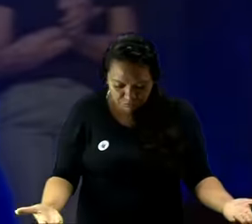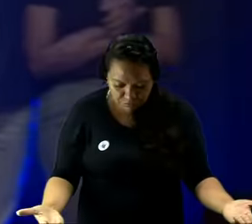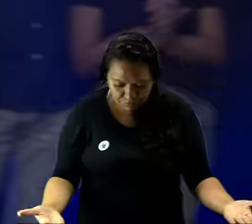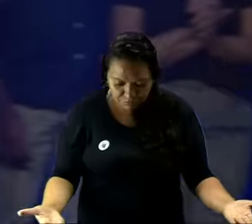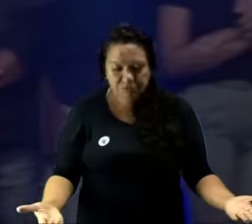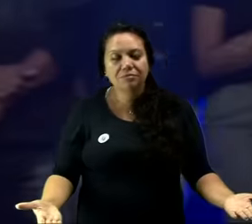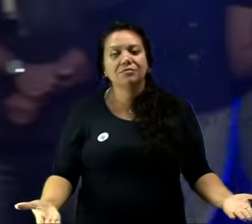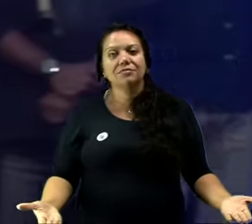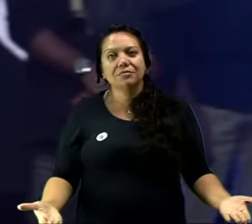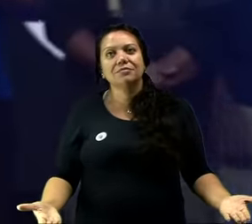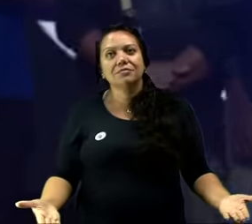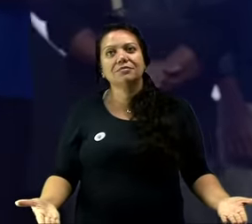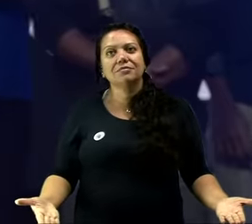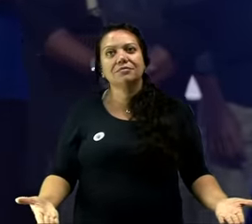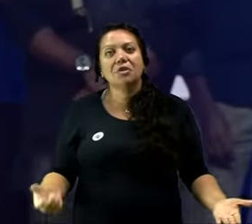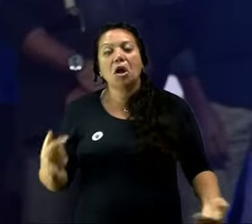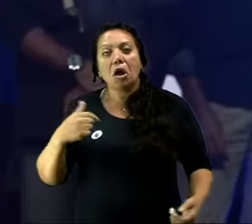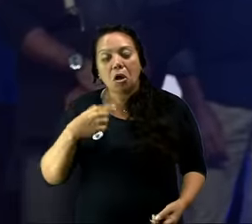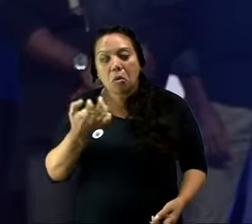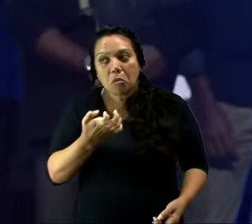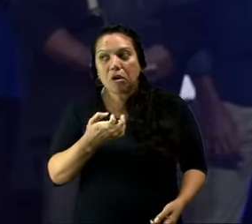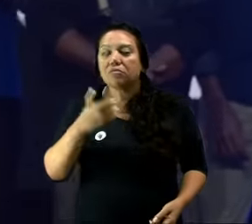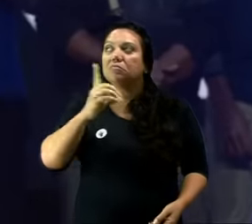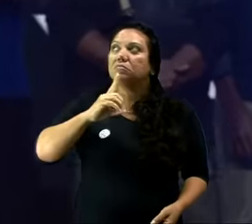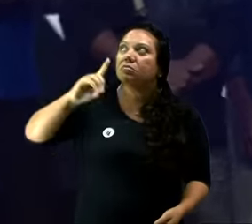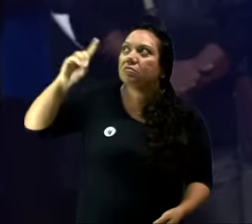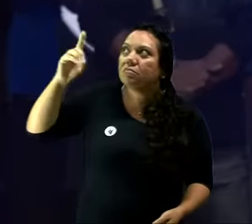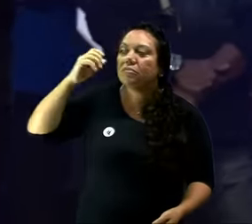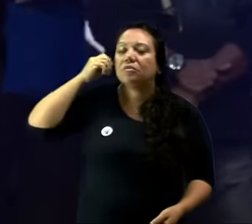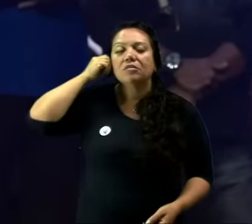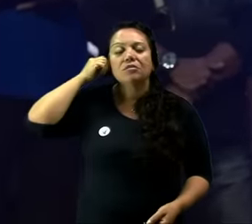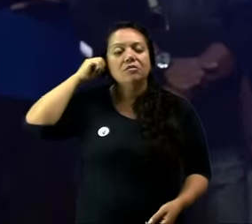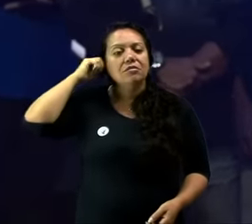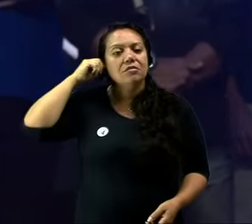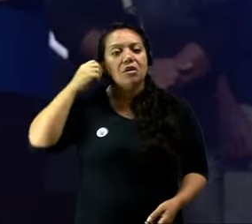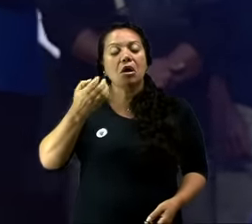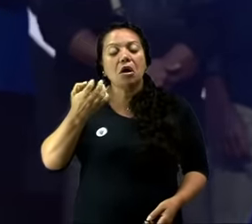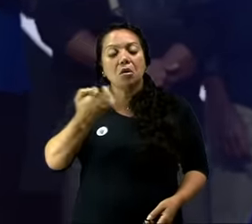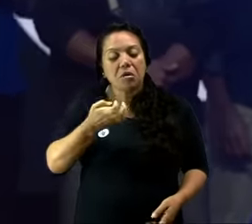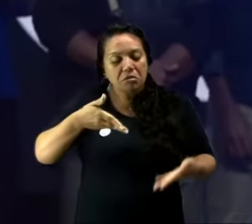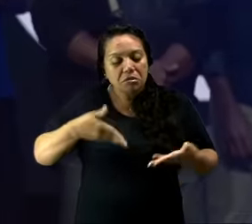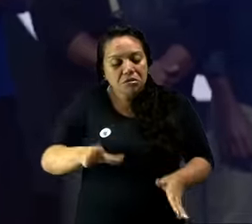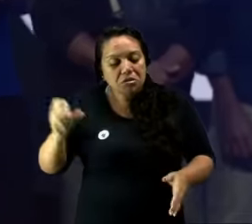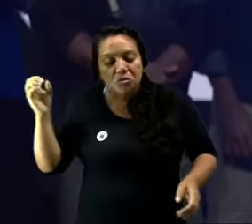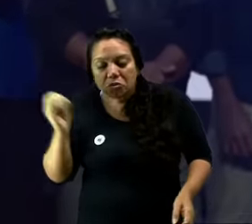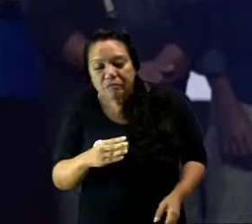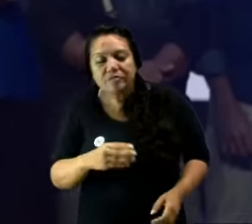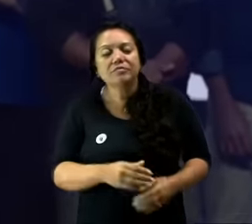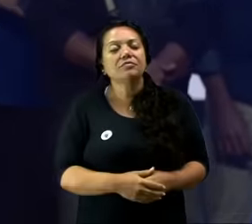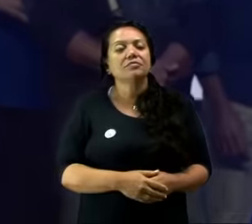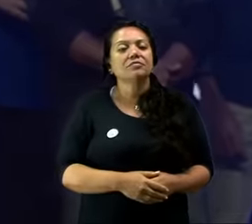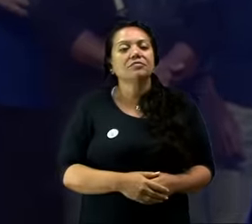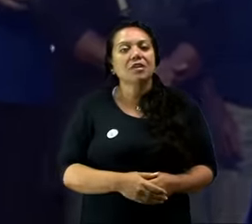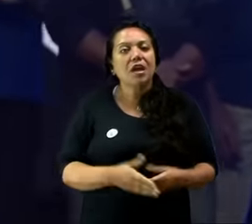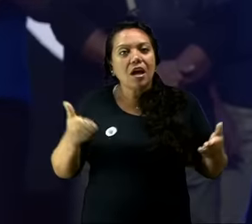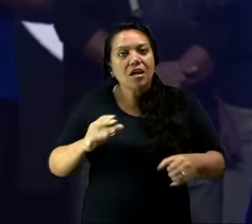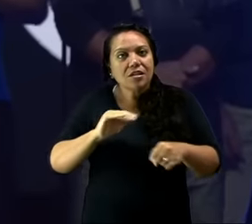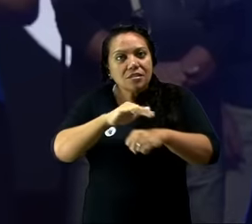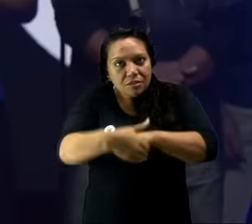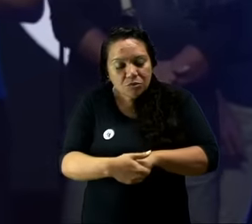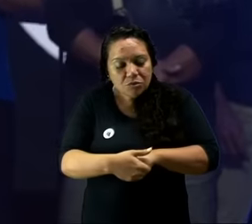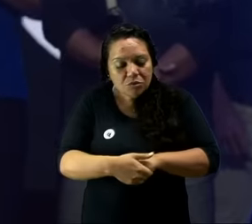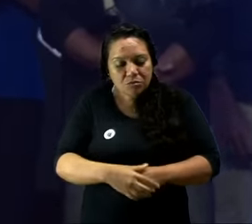Mata esse treco aqui que eu não quero ser quem eu era mais não, chega. Quero nascer de novo. Quem sabe hoje é a noite de você entregar você mesmo no